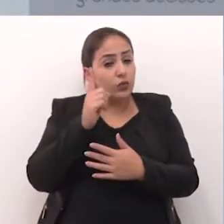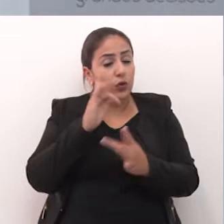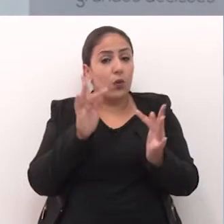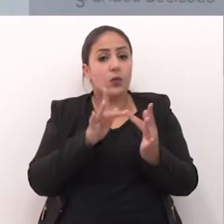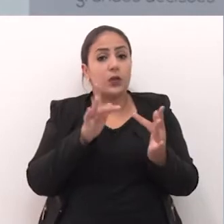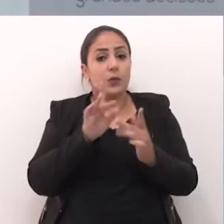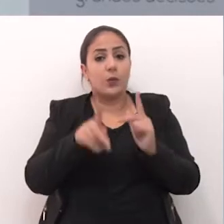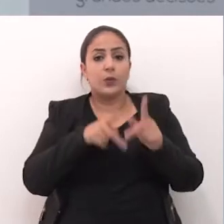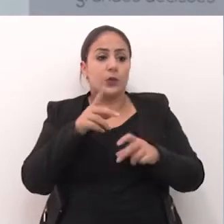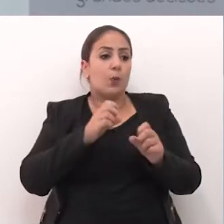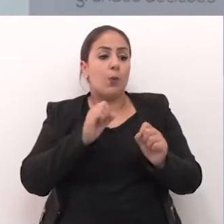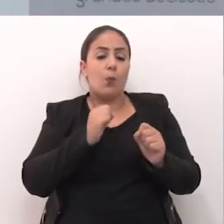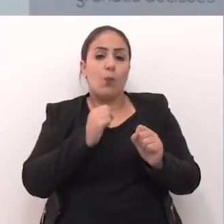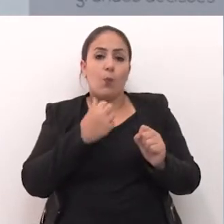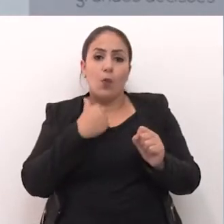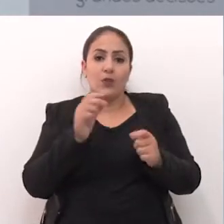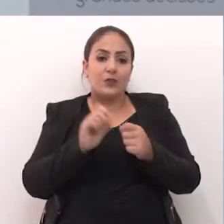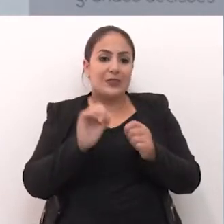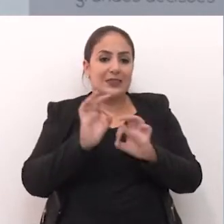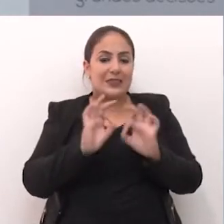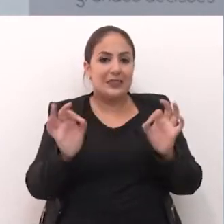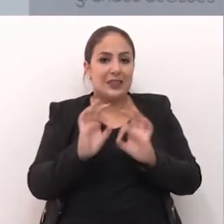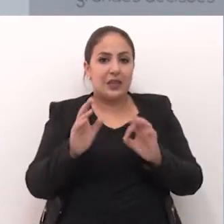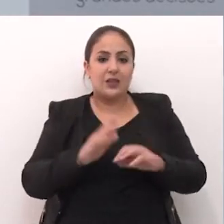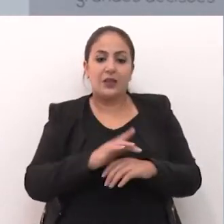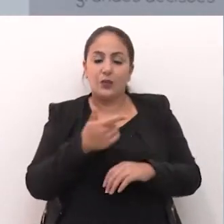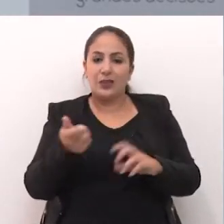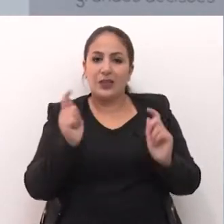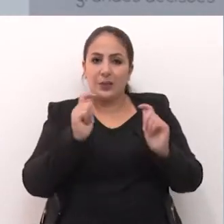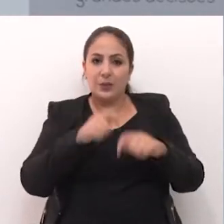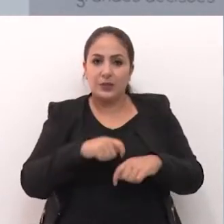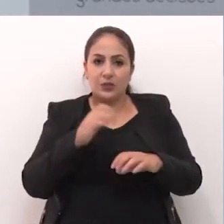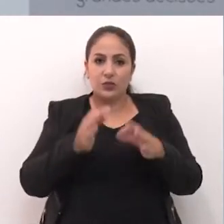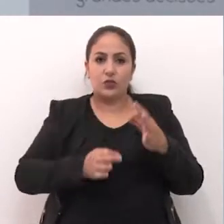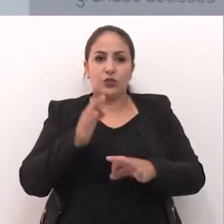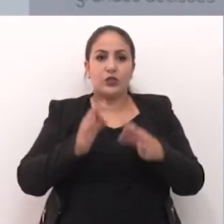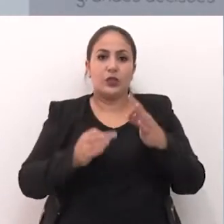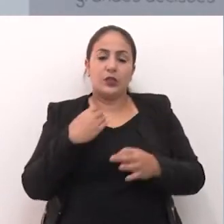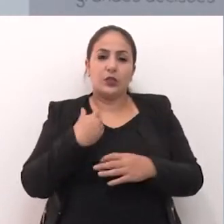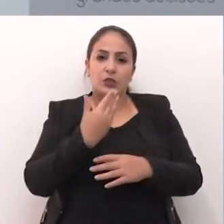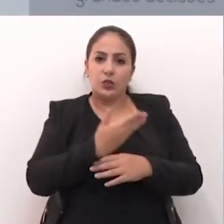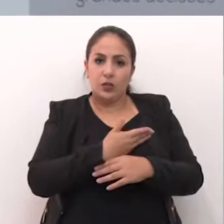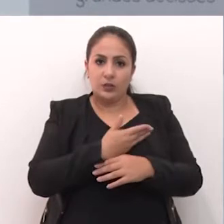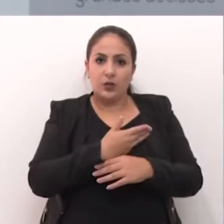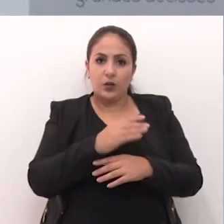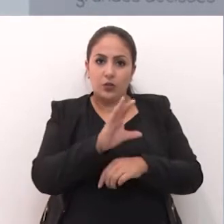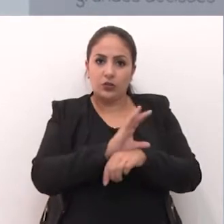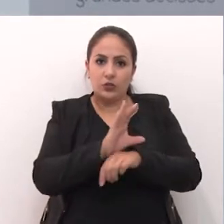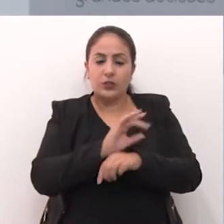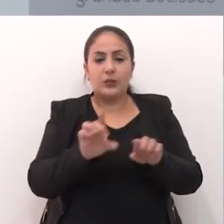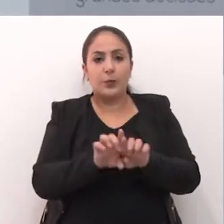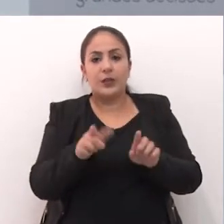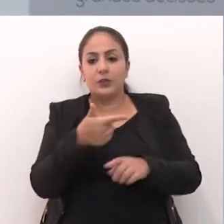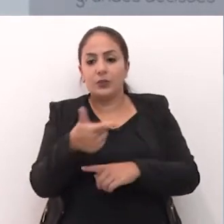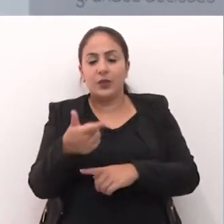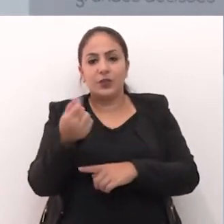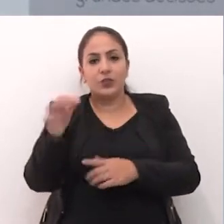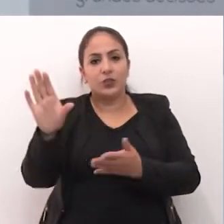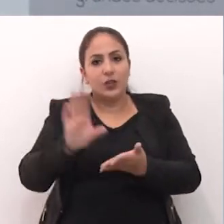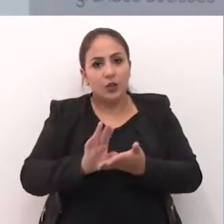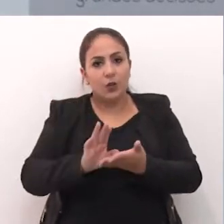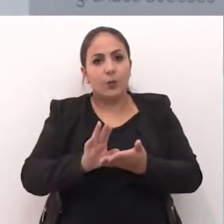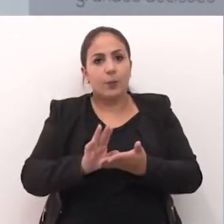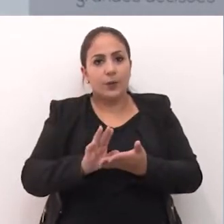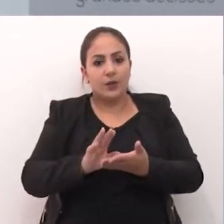contato com a população, não têm poder para fazer nada, porque não têm competências jurídicas pela estrutura da nossa Constituição e nem recursos para destinar às